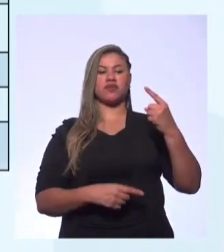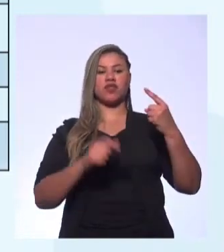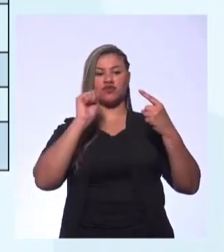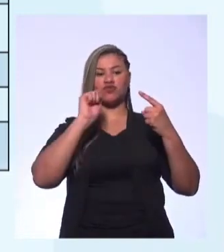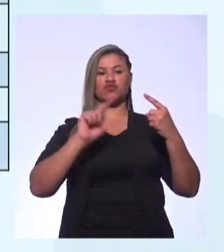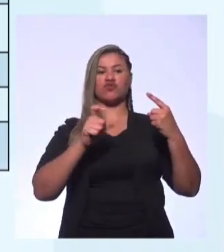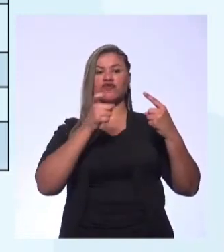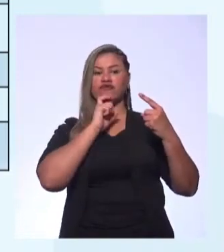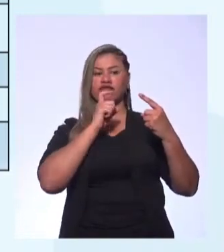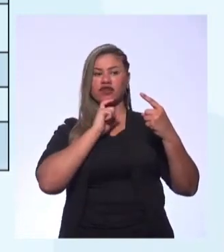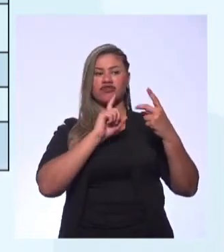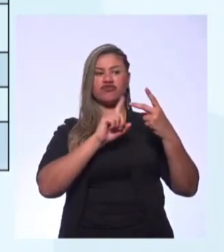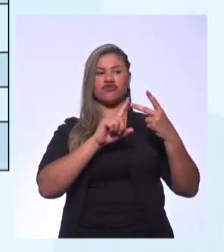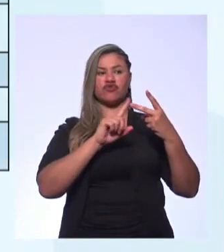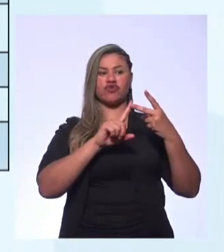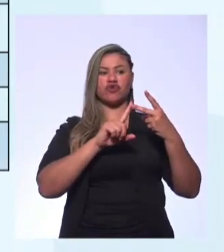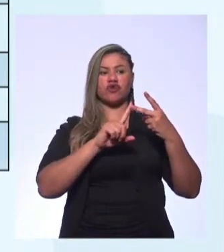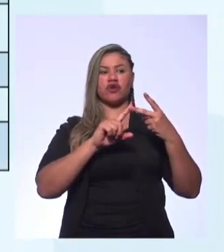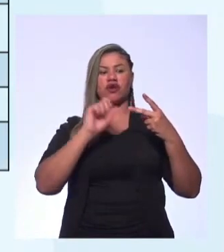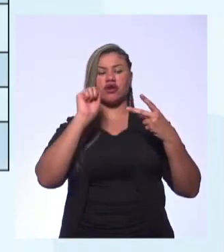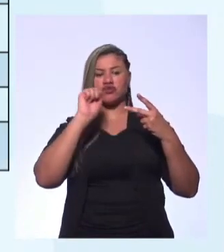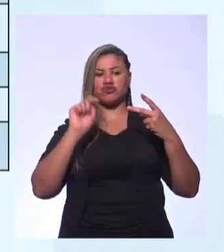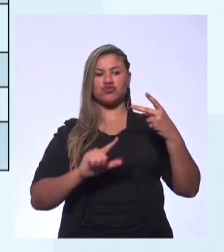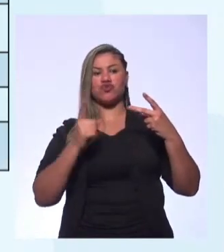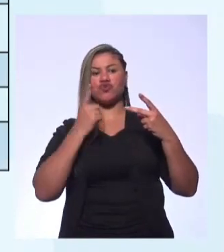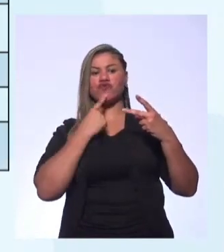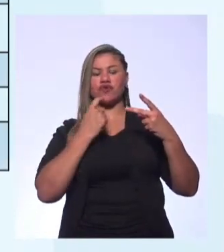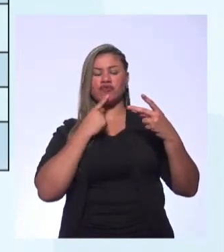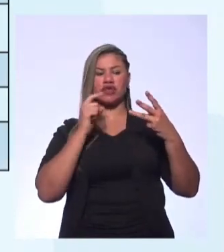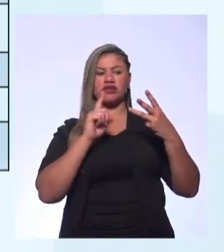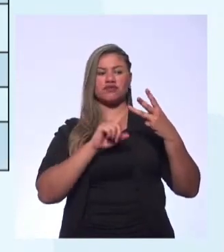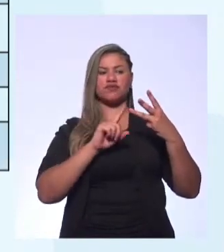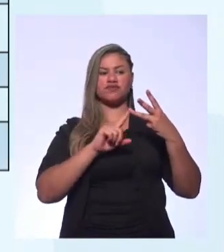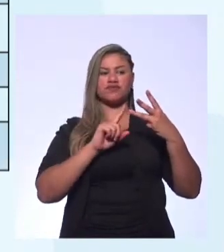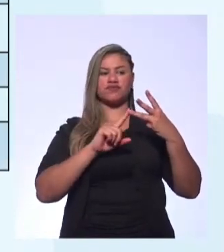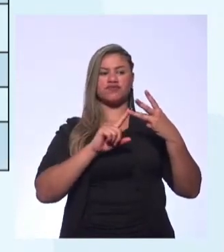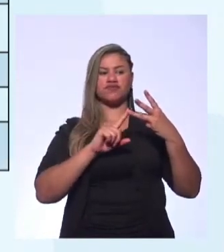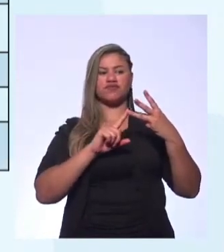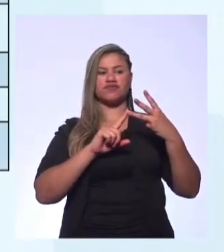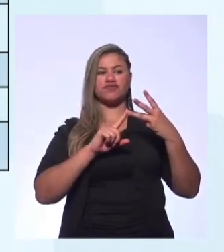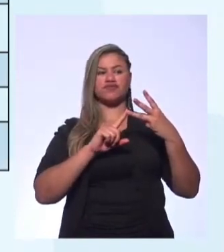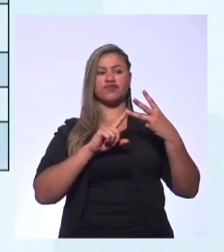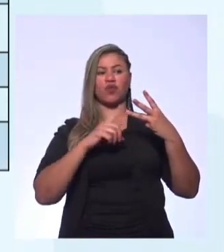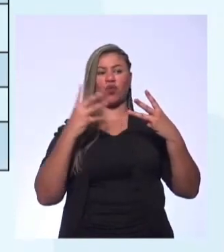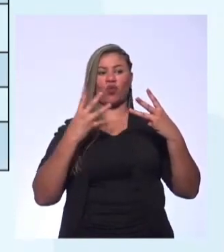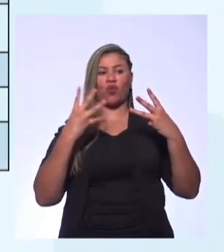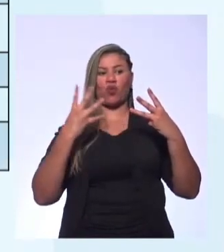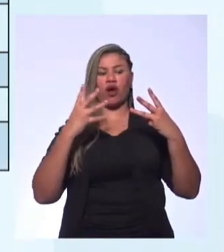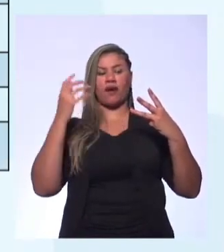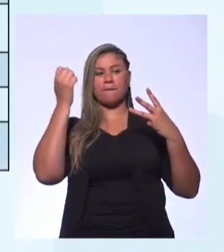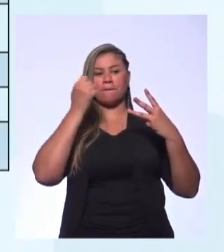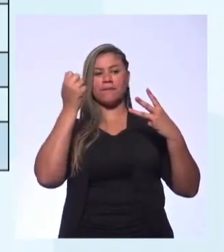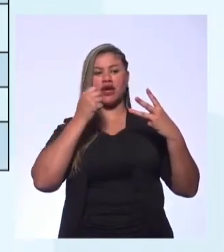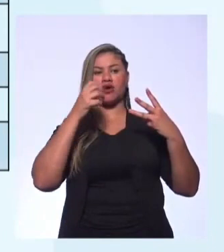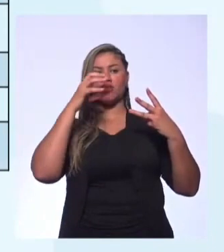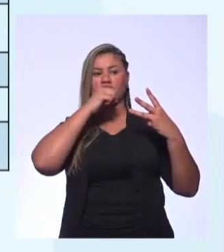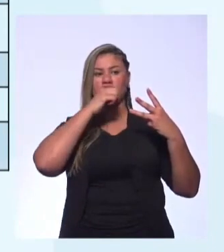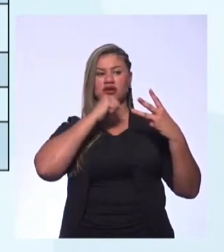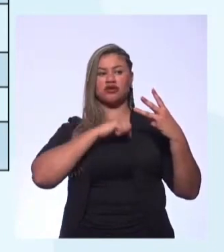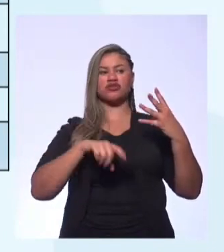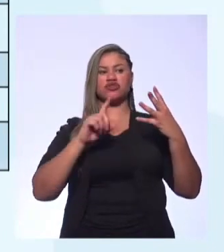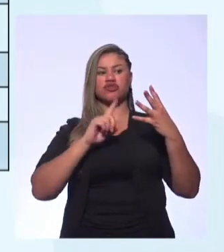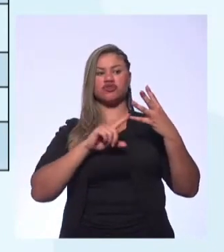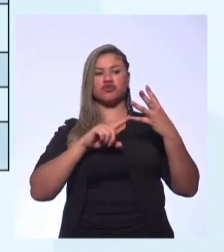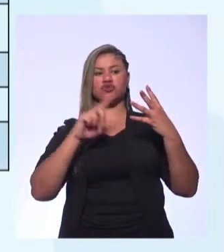verde, eu tenho o trio azul e vermelho, eu tenho o quarteto, que é branco e laranja, e